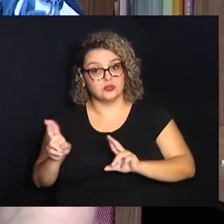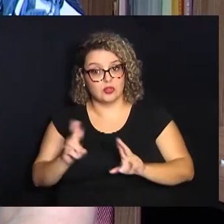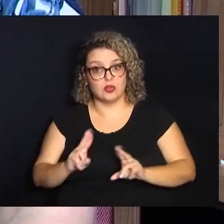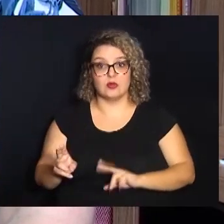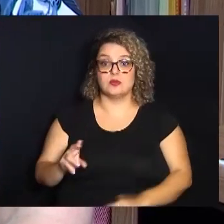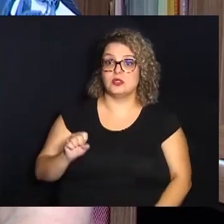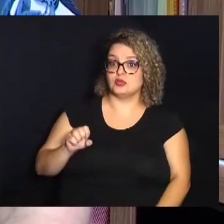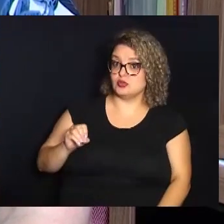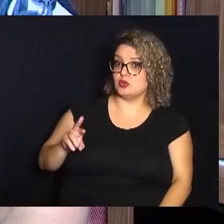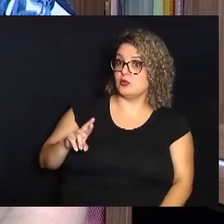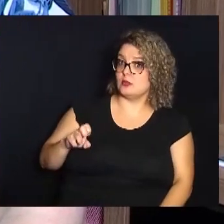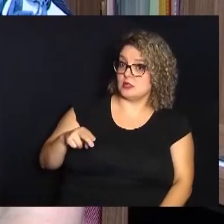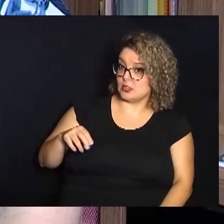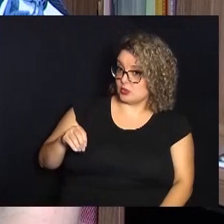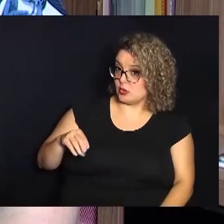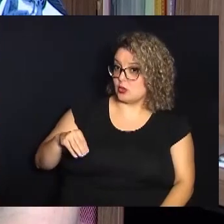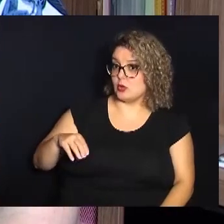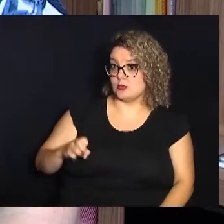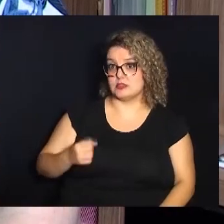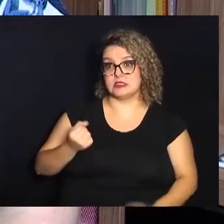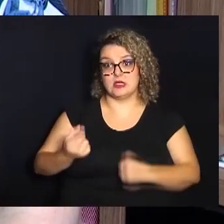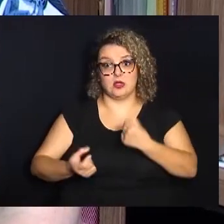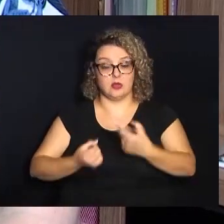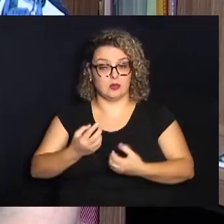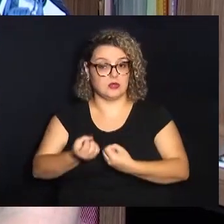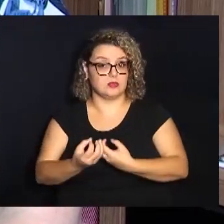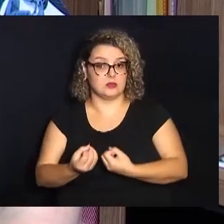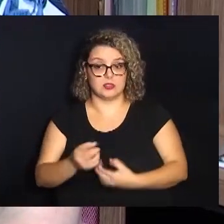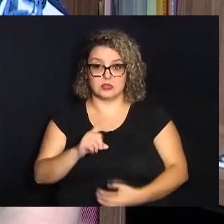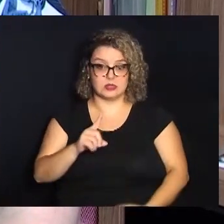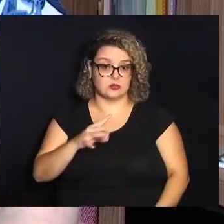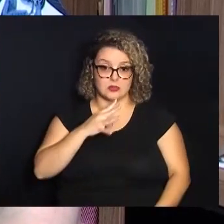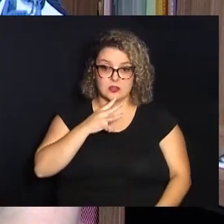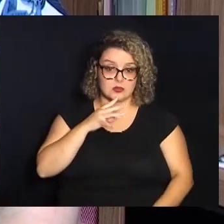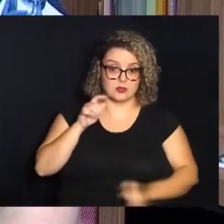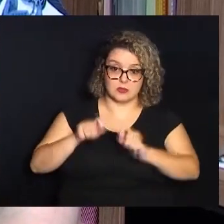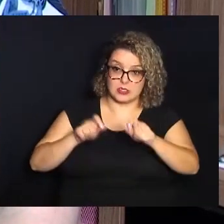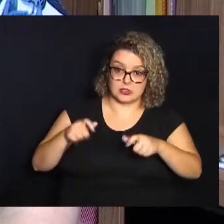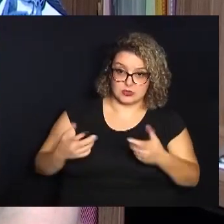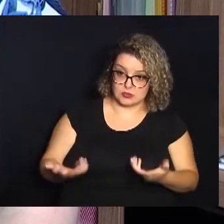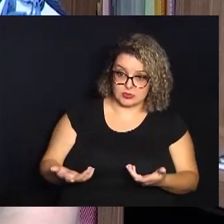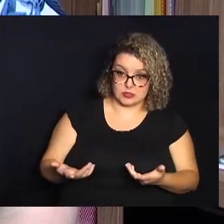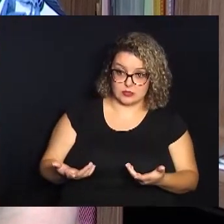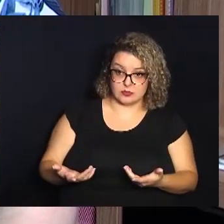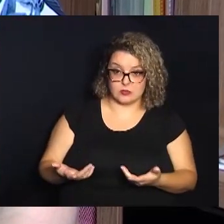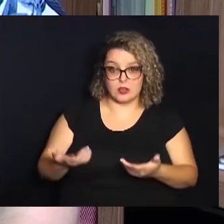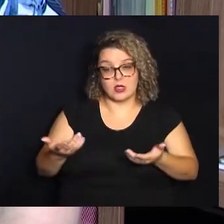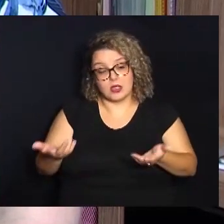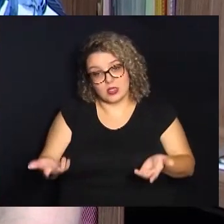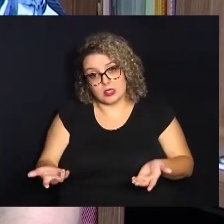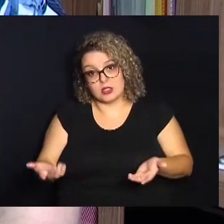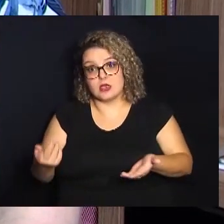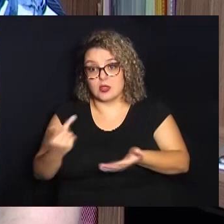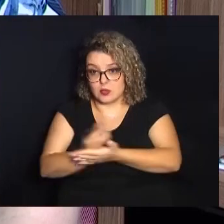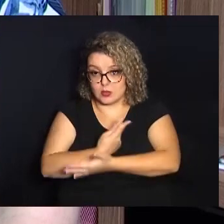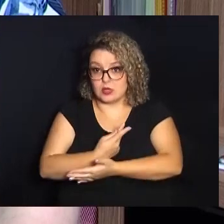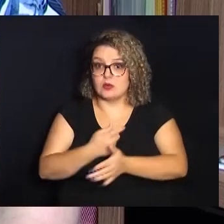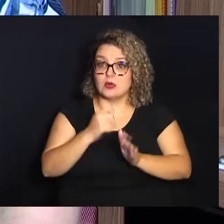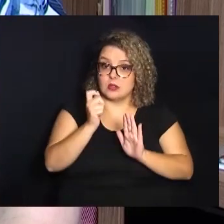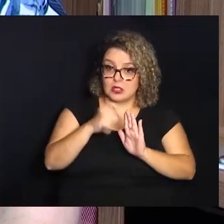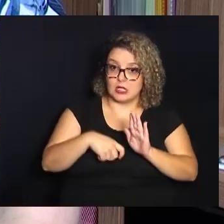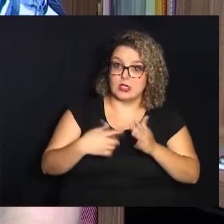pessoas, e acabaram ficando erradas nos registros. Então eu faço todo esse trabalho e tenho assim, um prazer